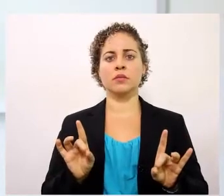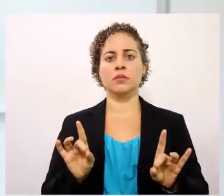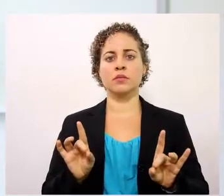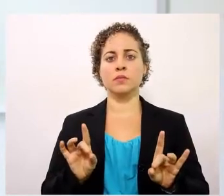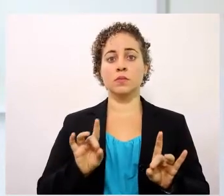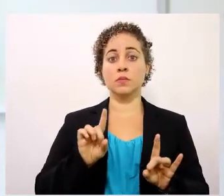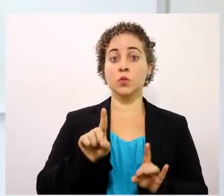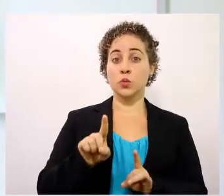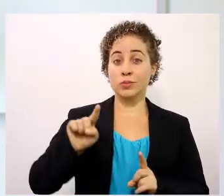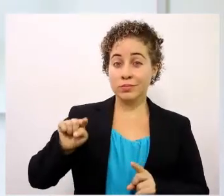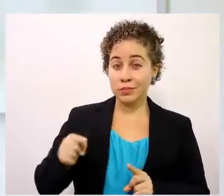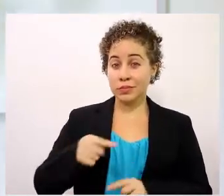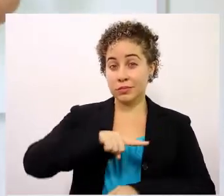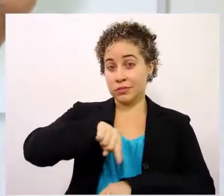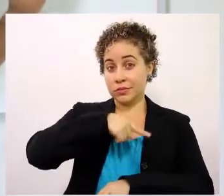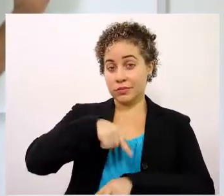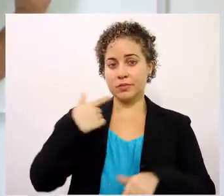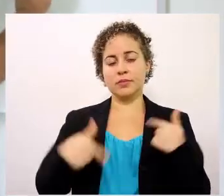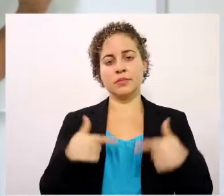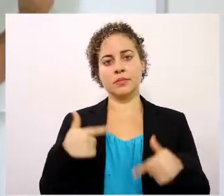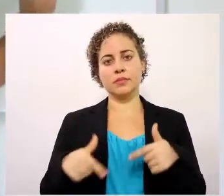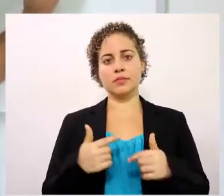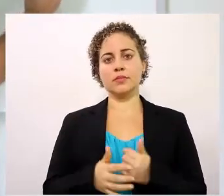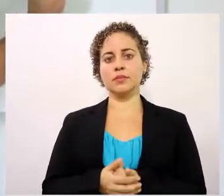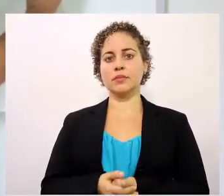1 milhão de horas trabalhadas.